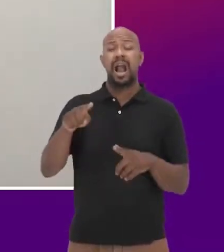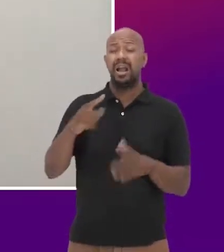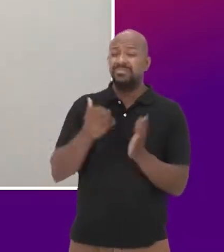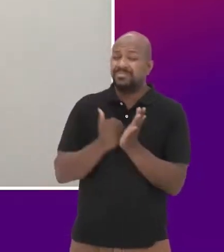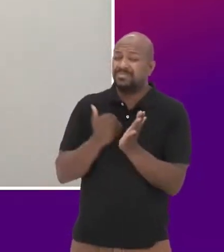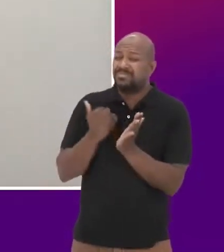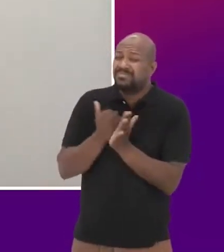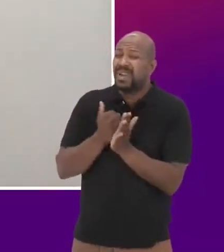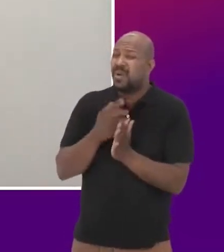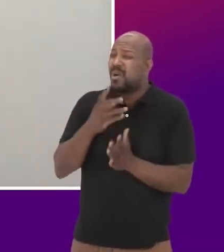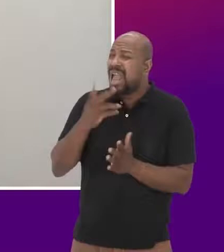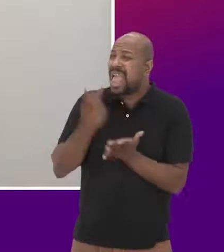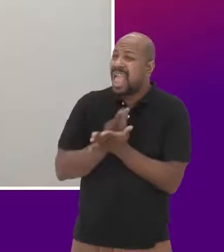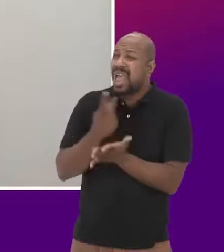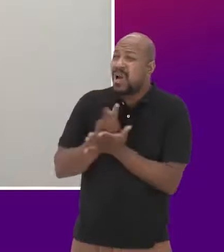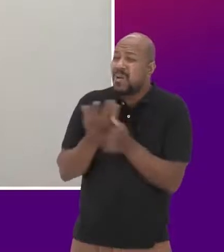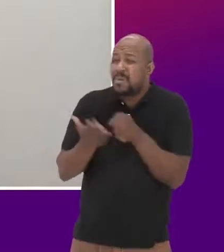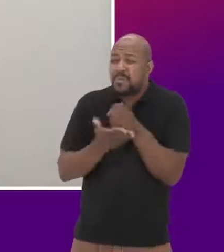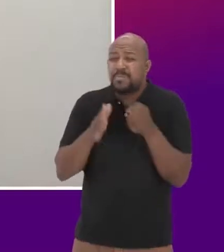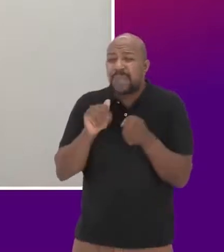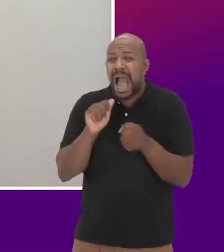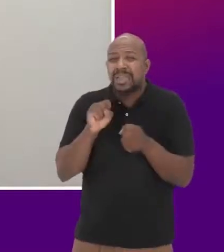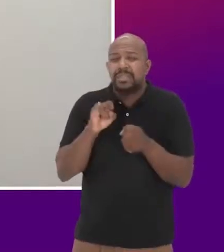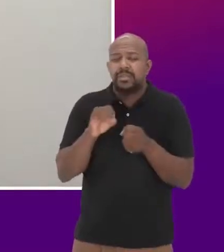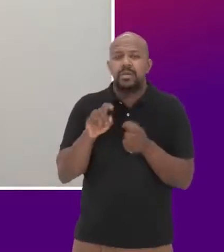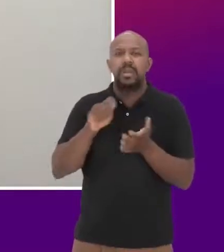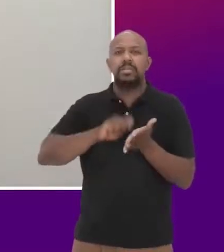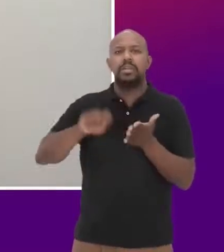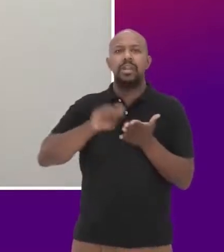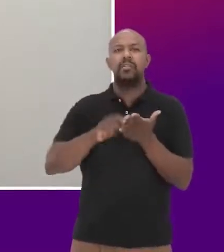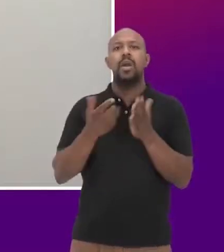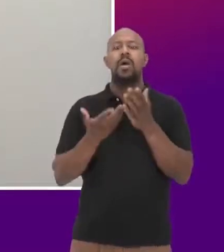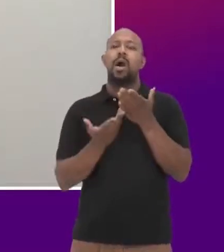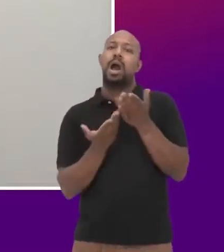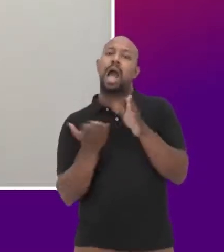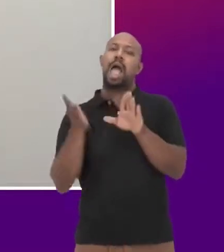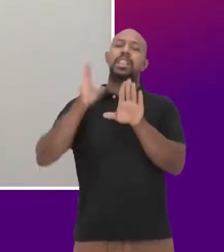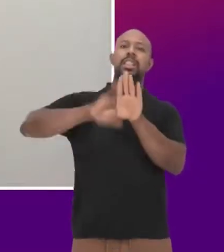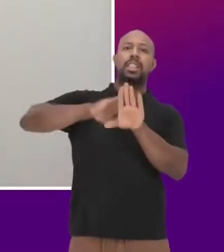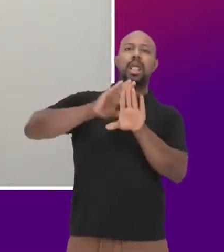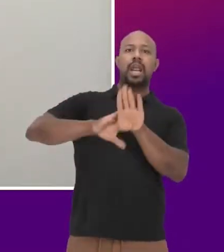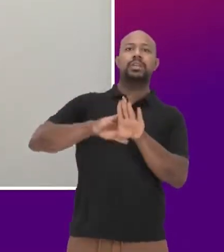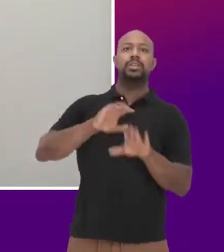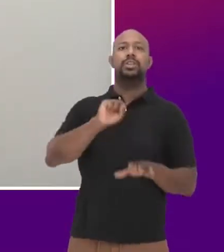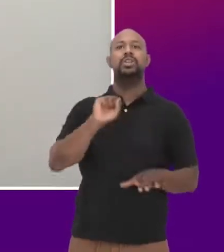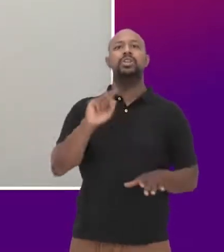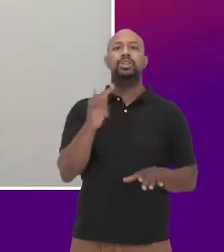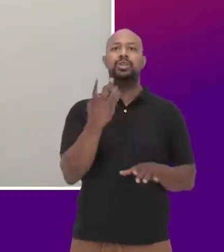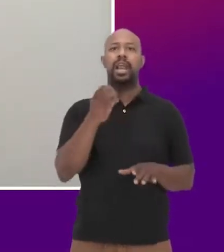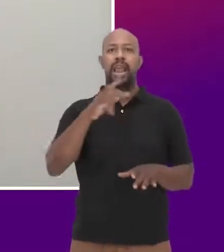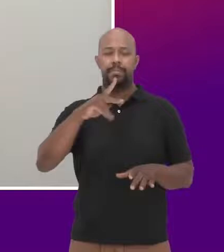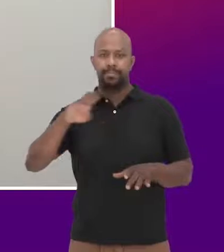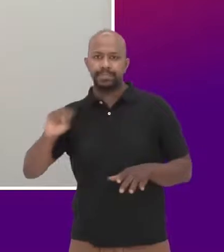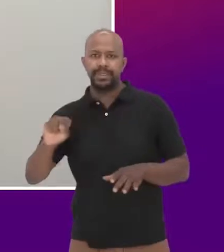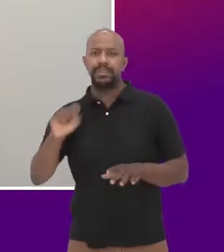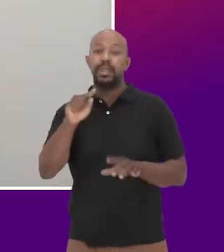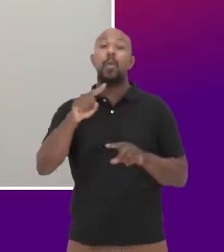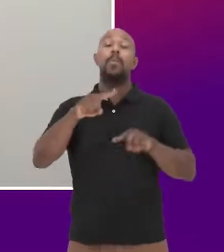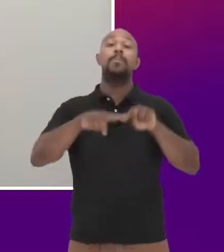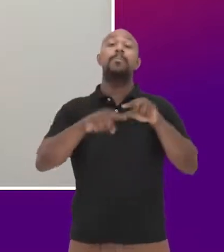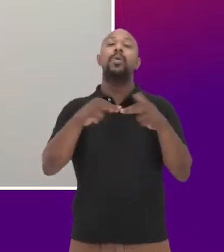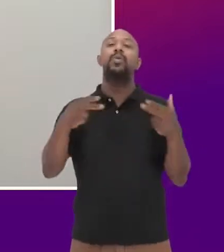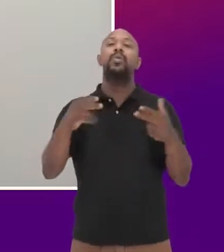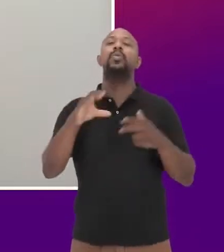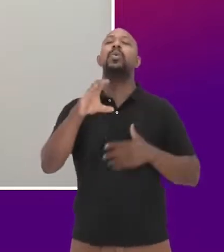erro base. Ela escreveu atrás da embalagem de Schweppes um